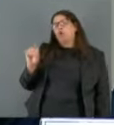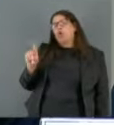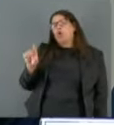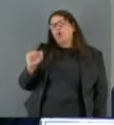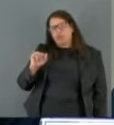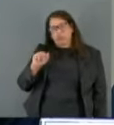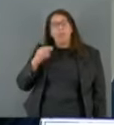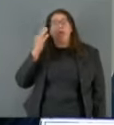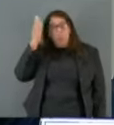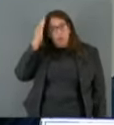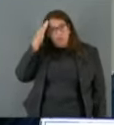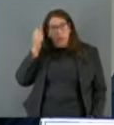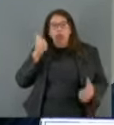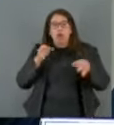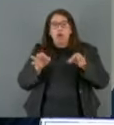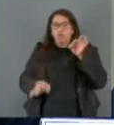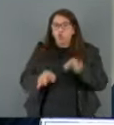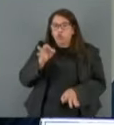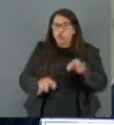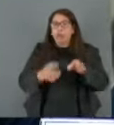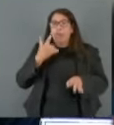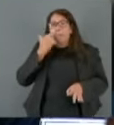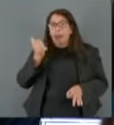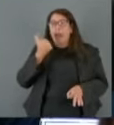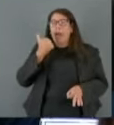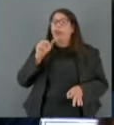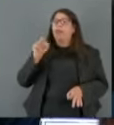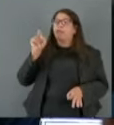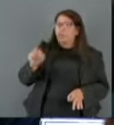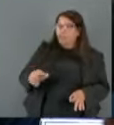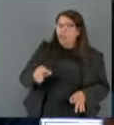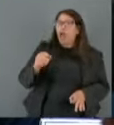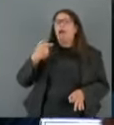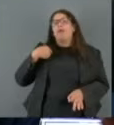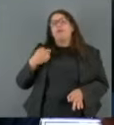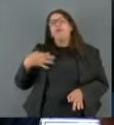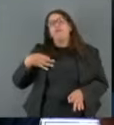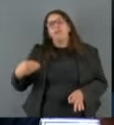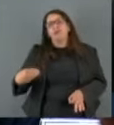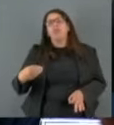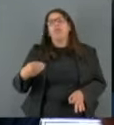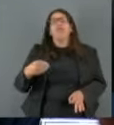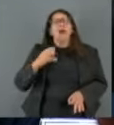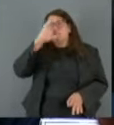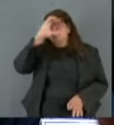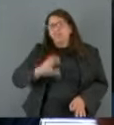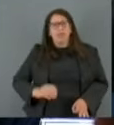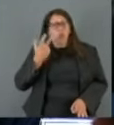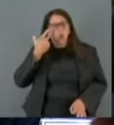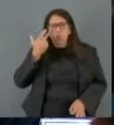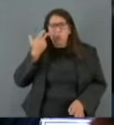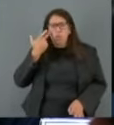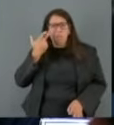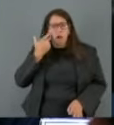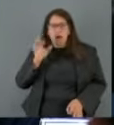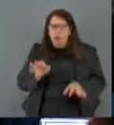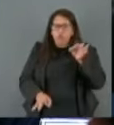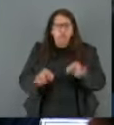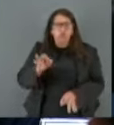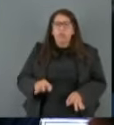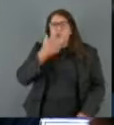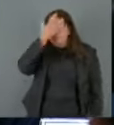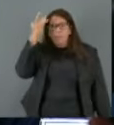temos muitos juízes aqui, os juízes são pais, são avós, são filhos, quer dizer, são cidadãos comuns e sentem também